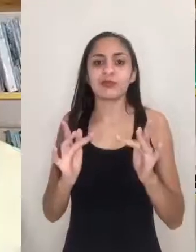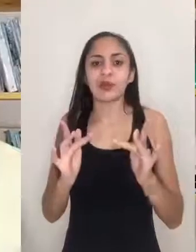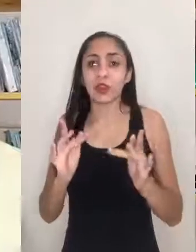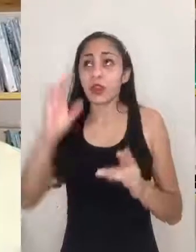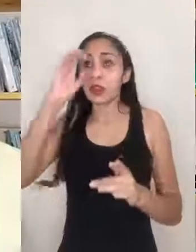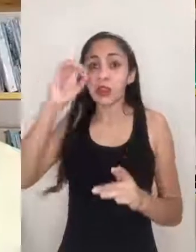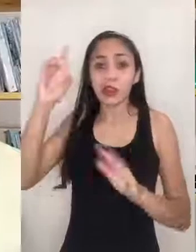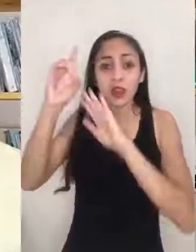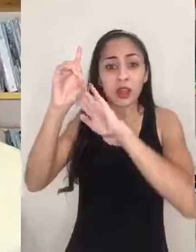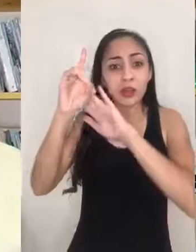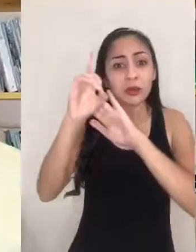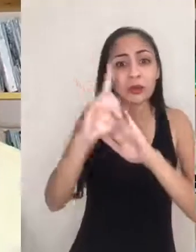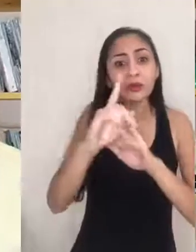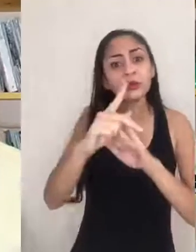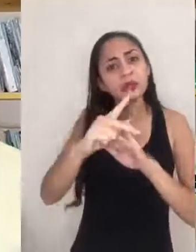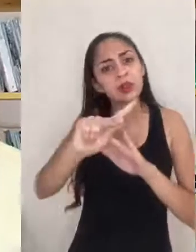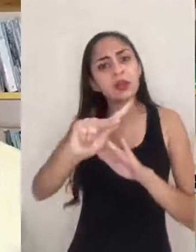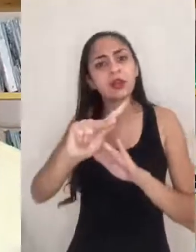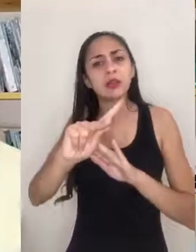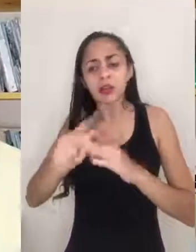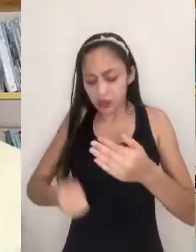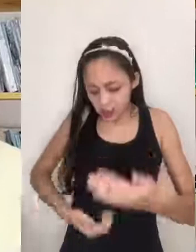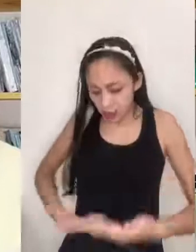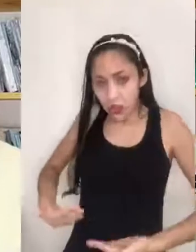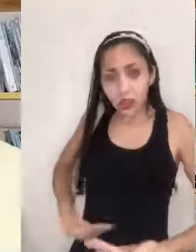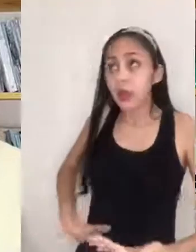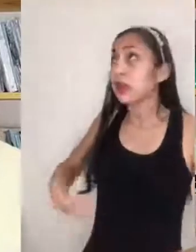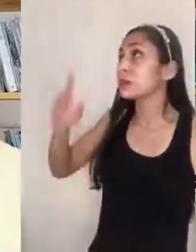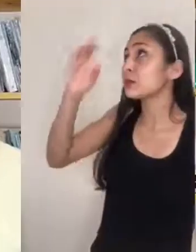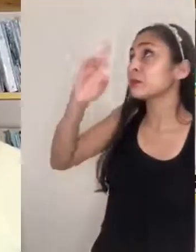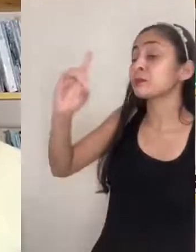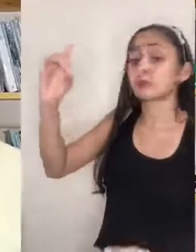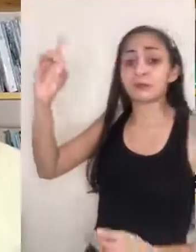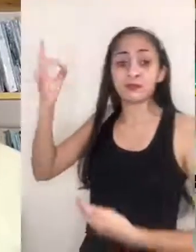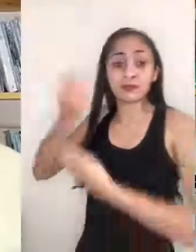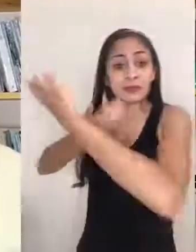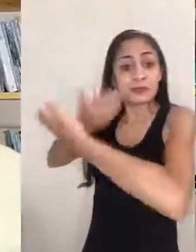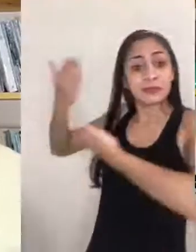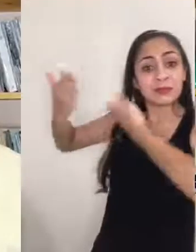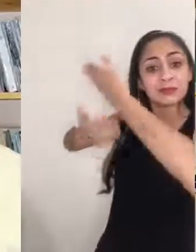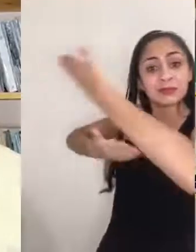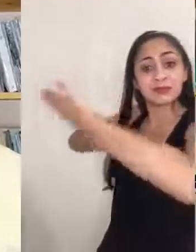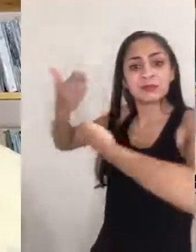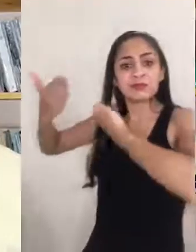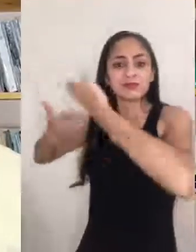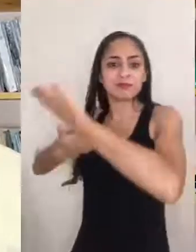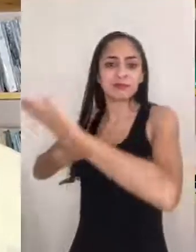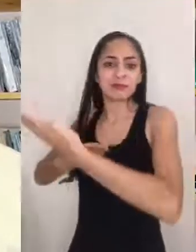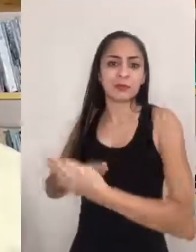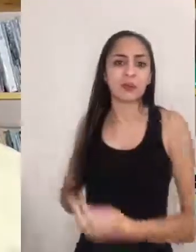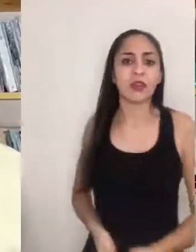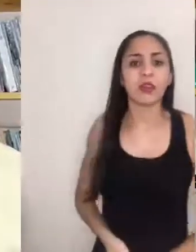teu Deus e você ser servo dele. Você foi chamado para servir